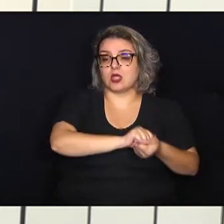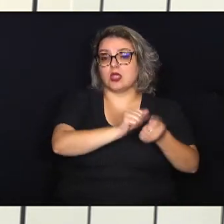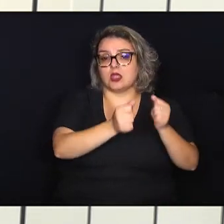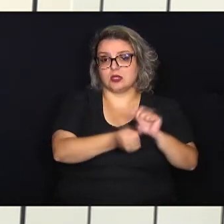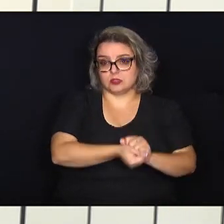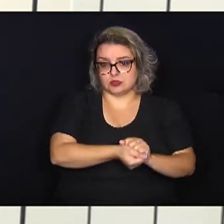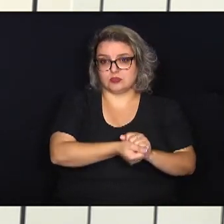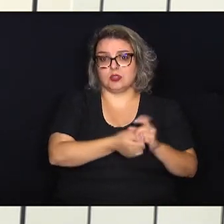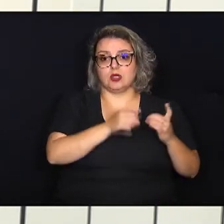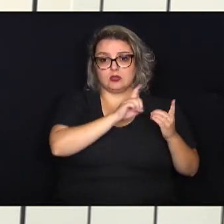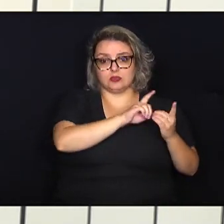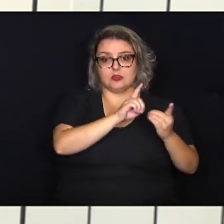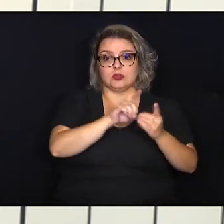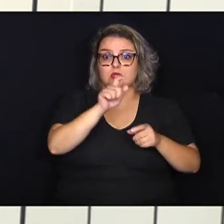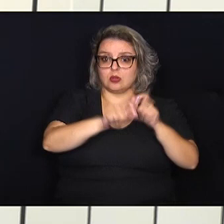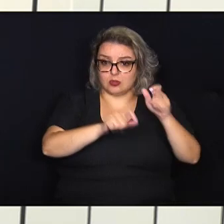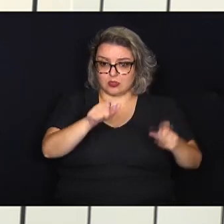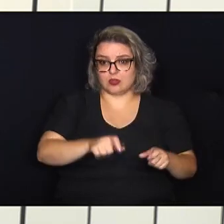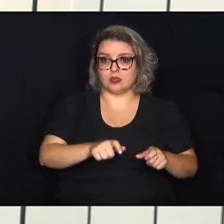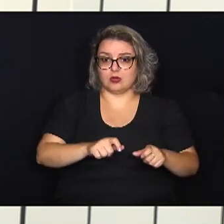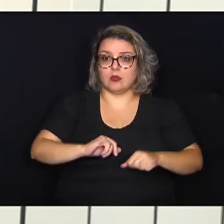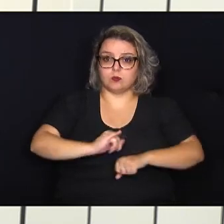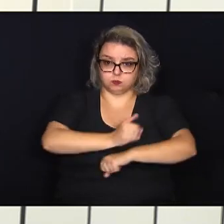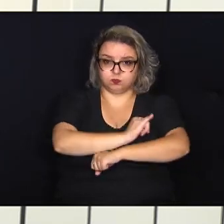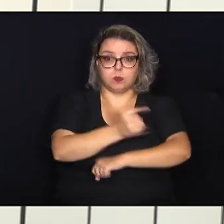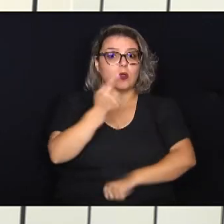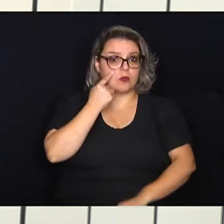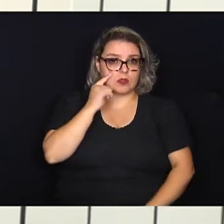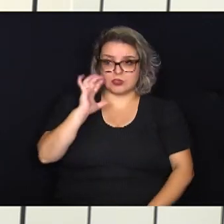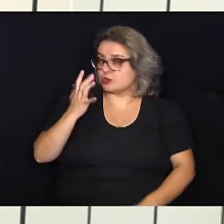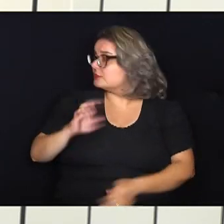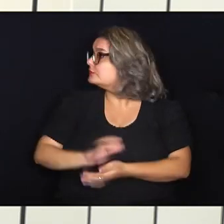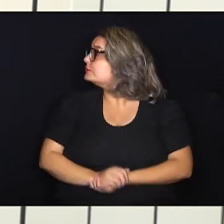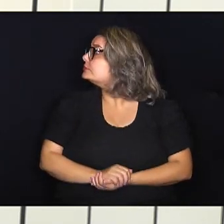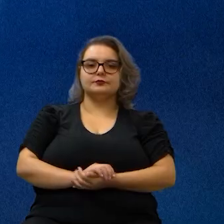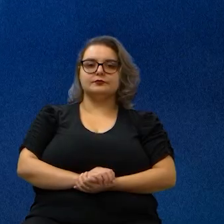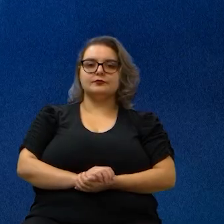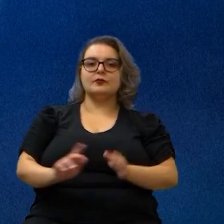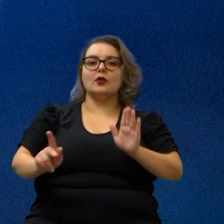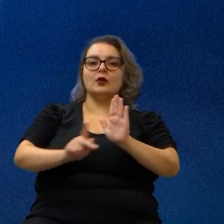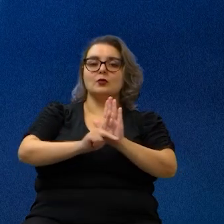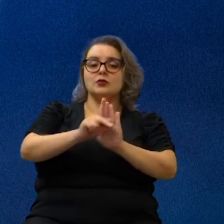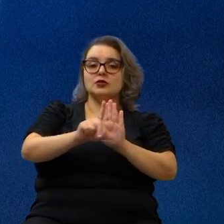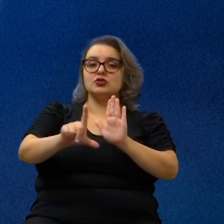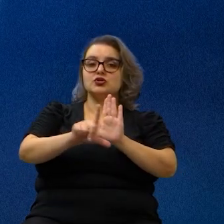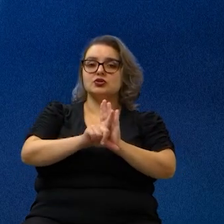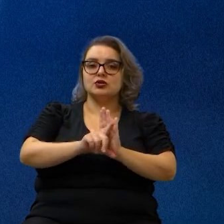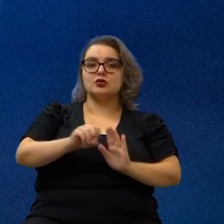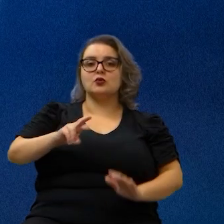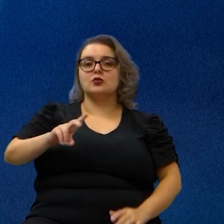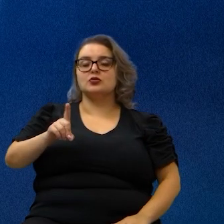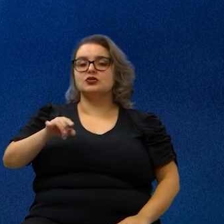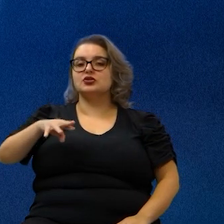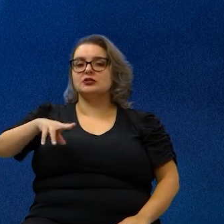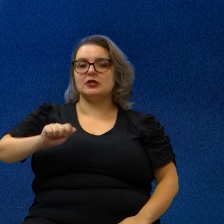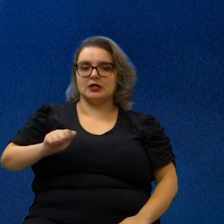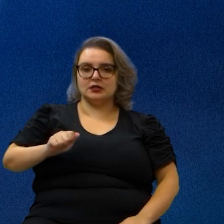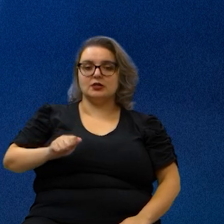ao atendimento de pessoas obesas. Confira. O projeto de lei ordinário